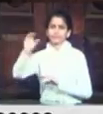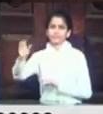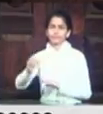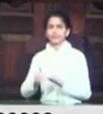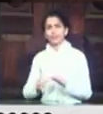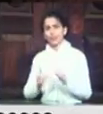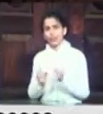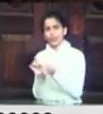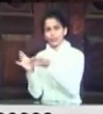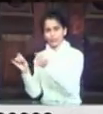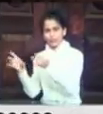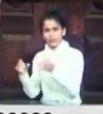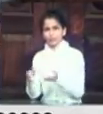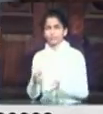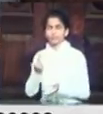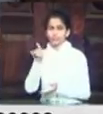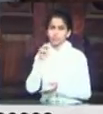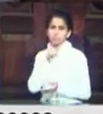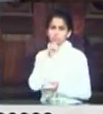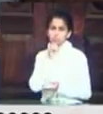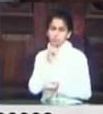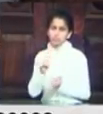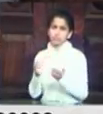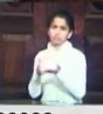Privatiza, caso de barcas, olha aí.